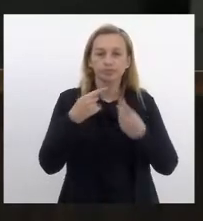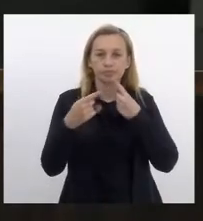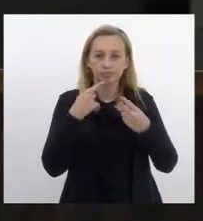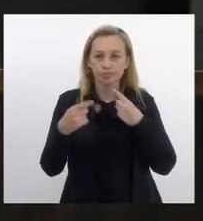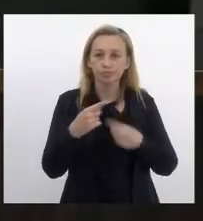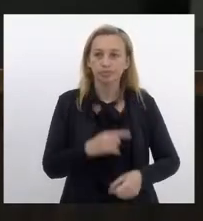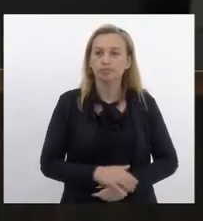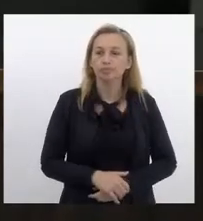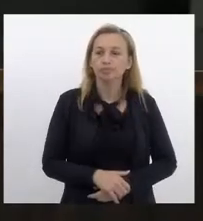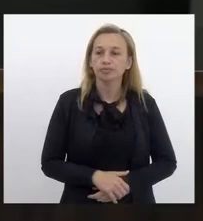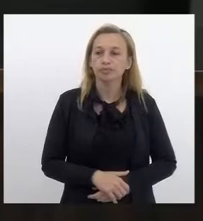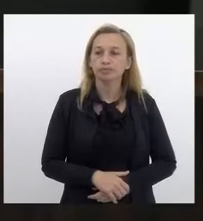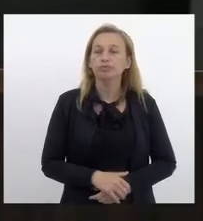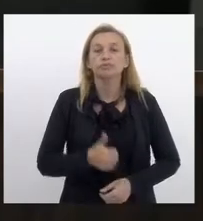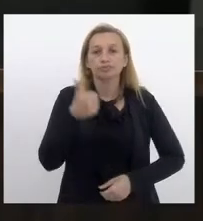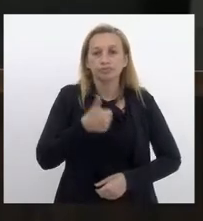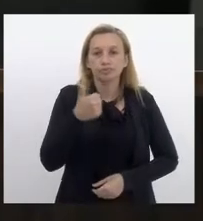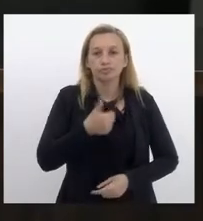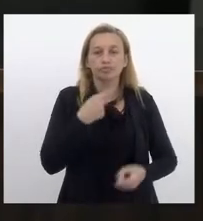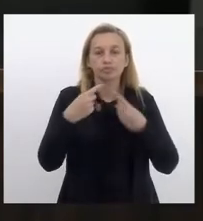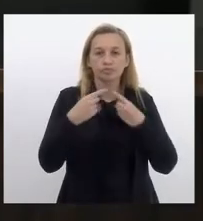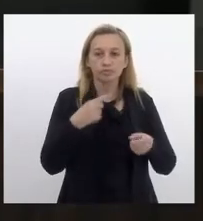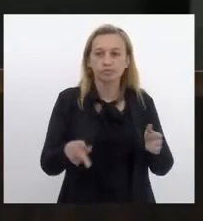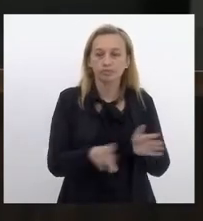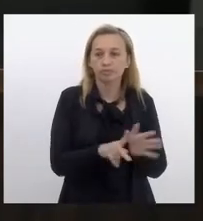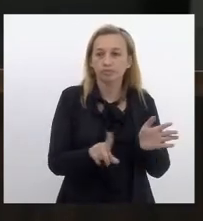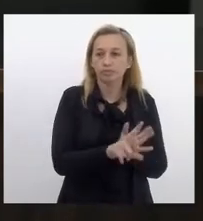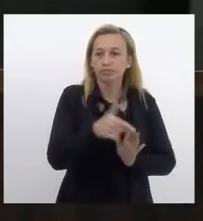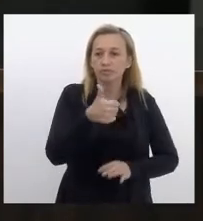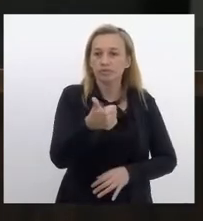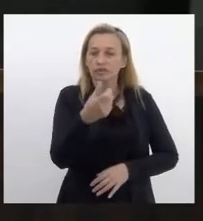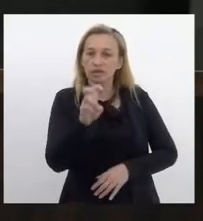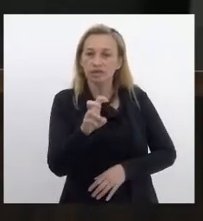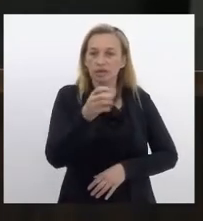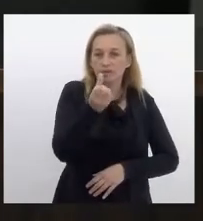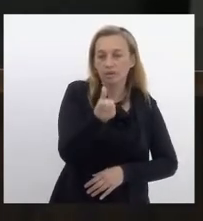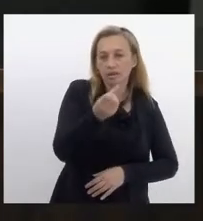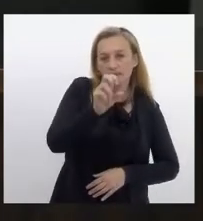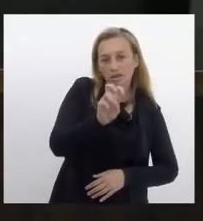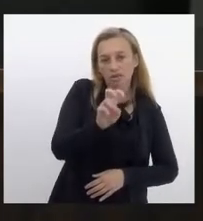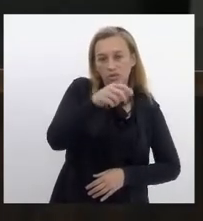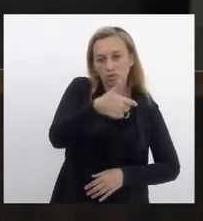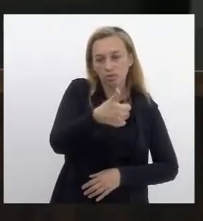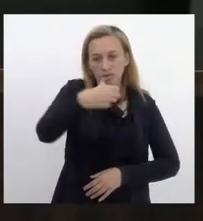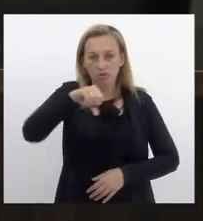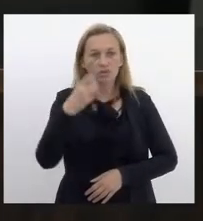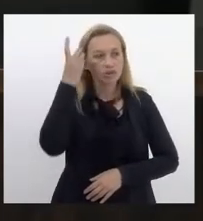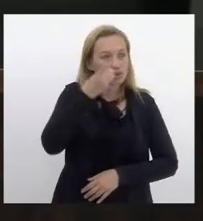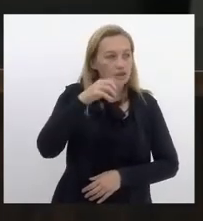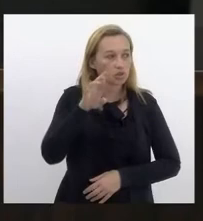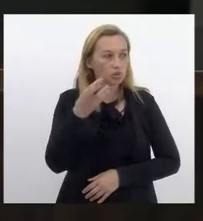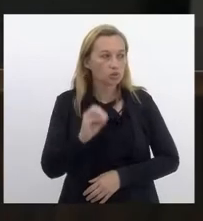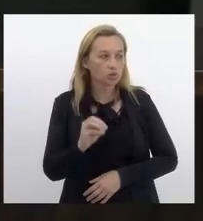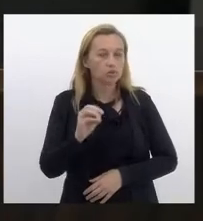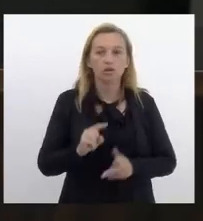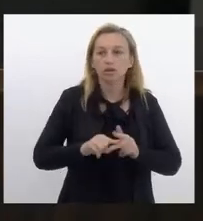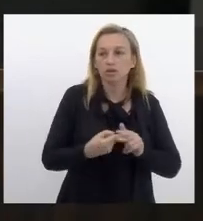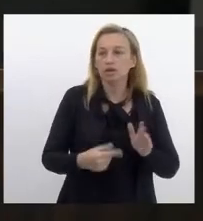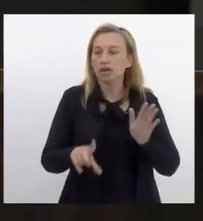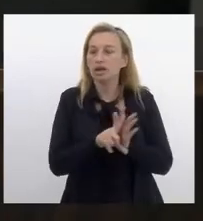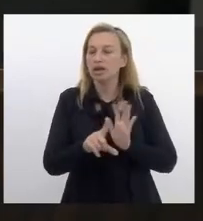Em primeira discussão, projeto de lei 1565 de 2019, de autoria do deputado Bruno Dauari, que altera